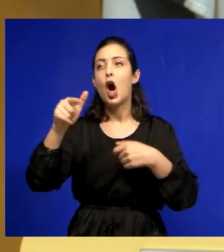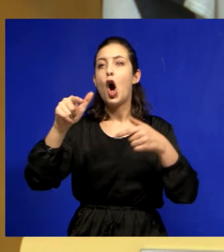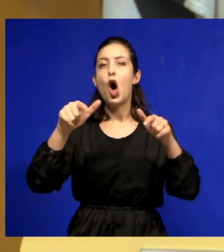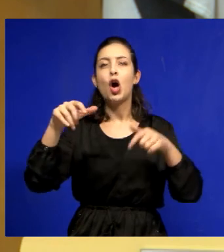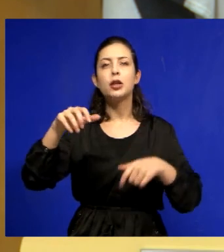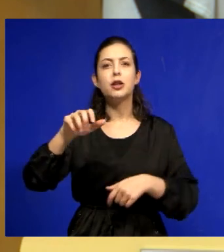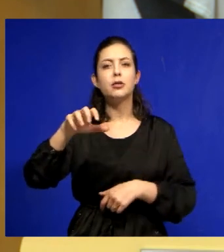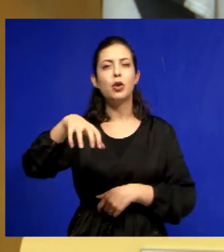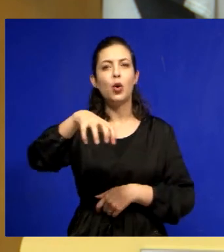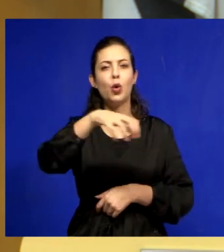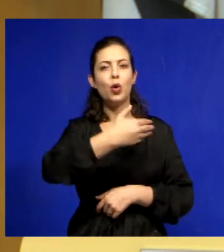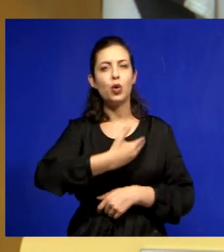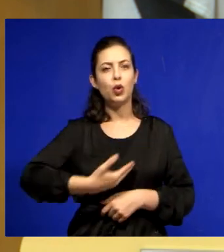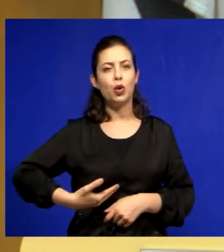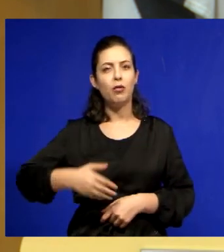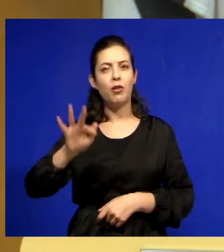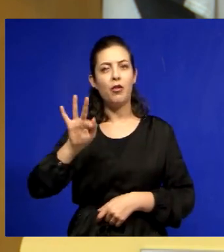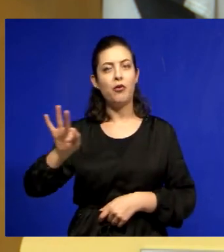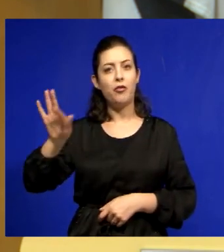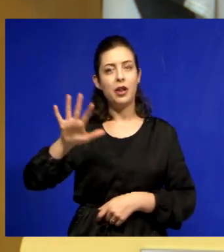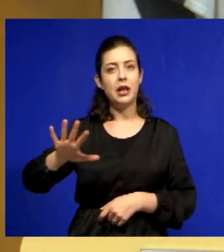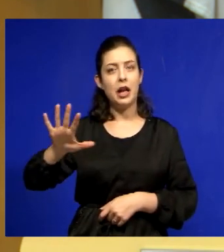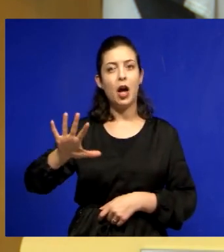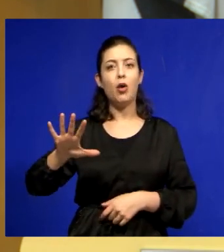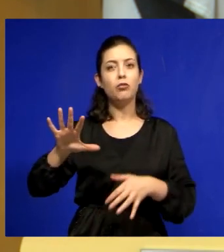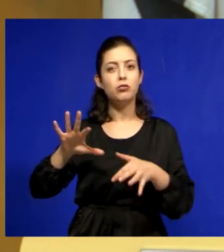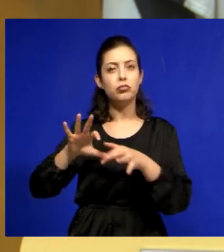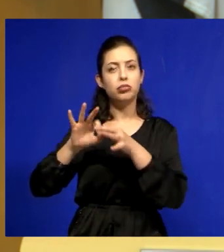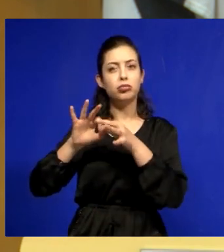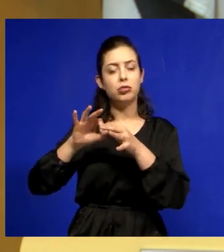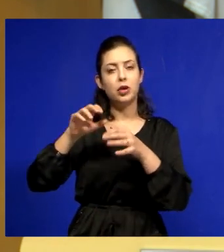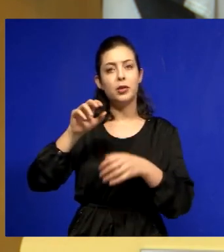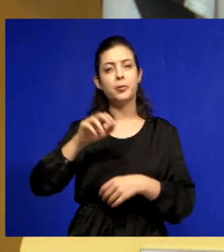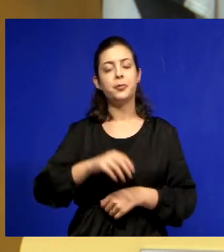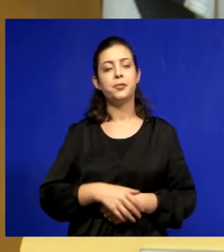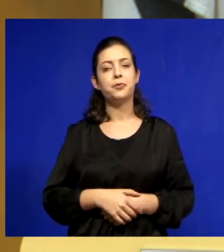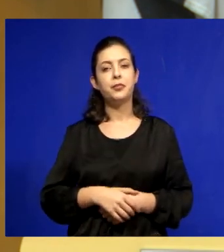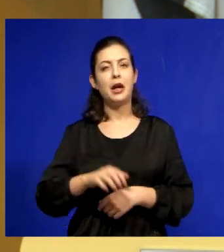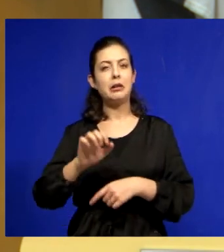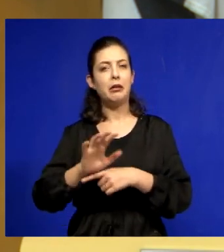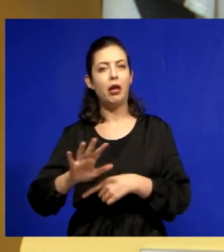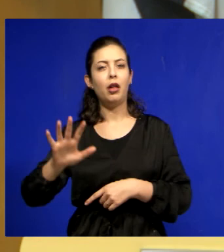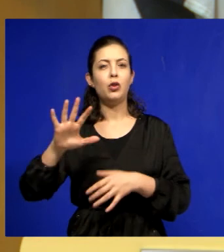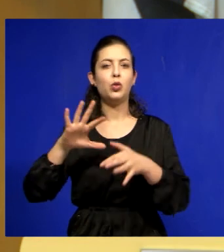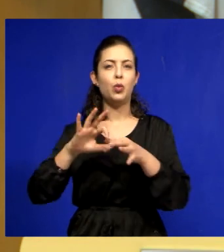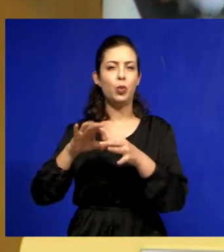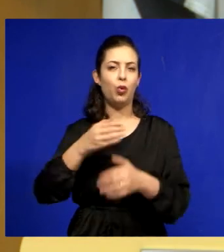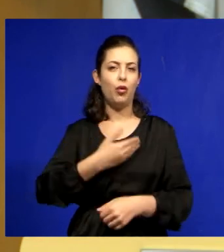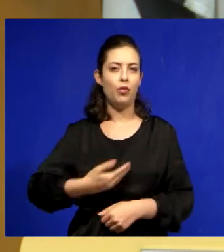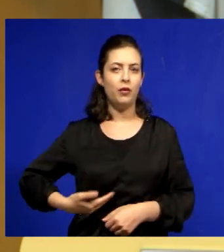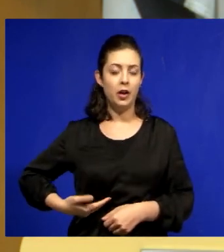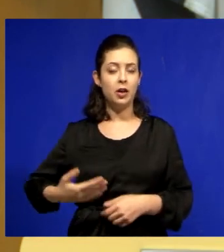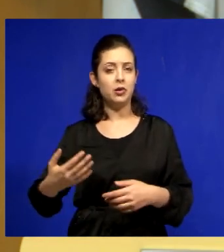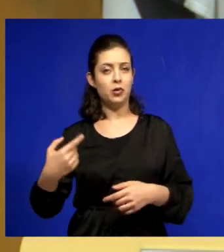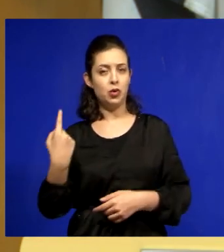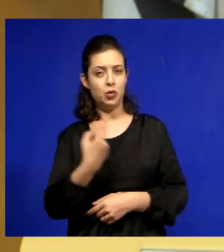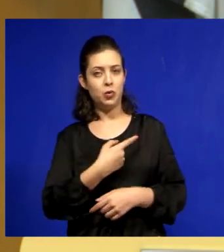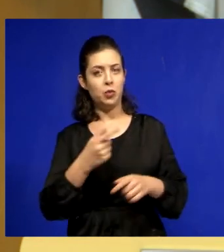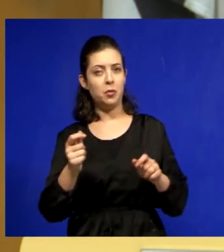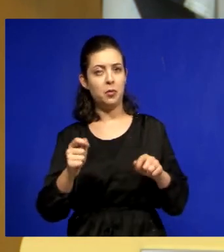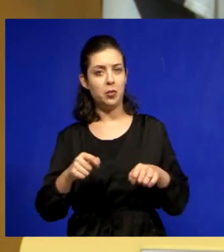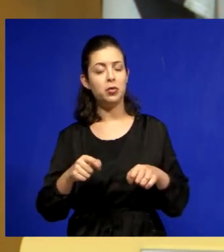entes também federativo que compõem a união o estado a união para que a gente possa